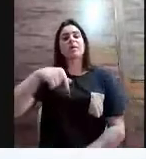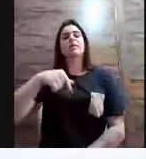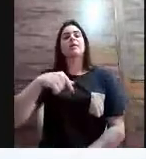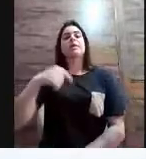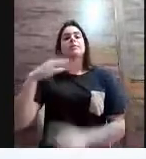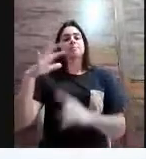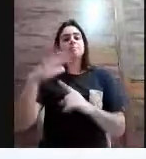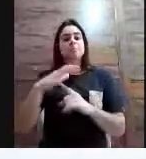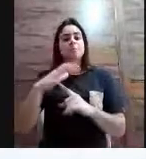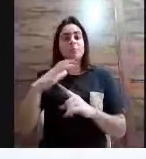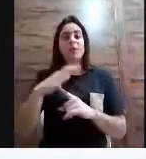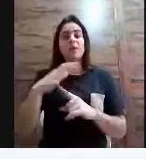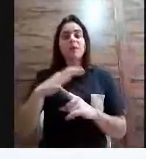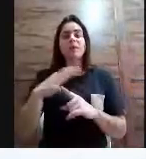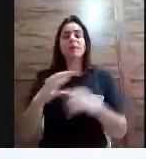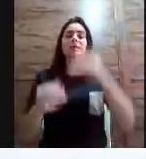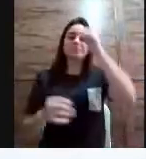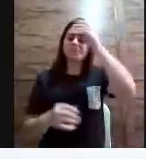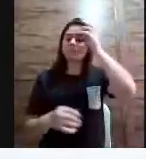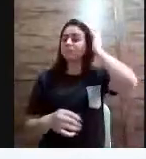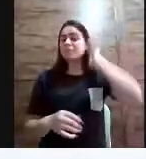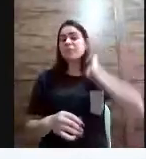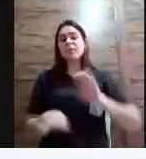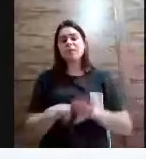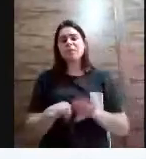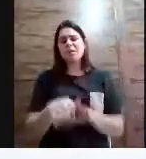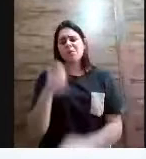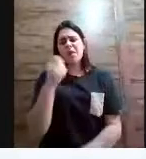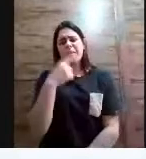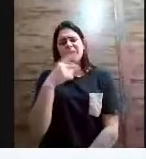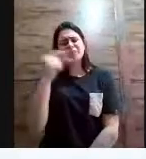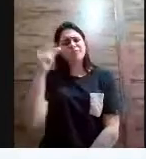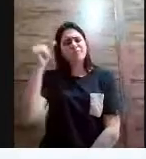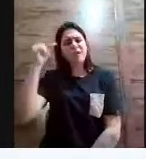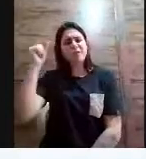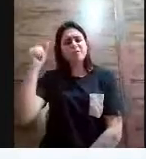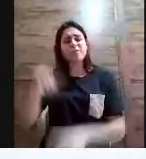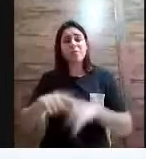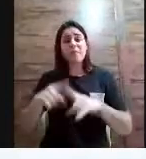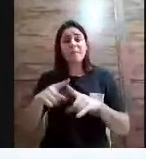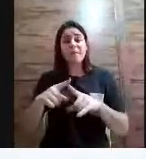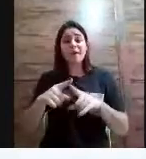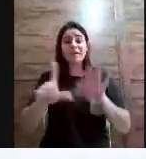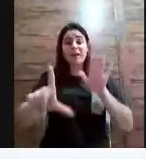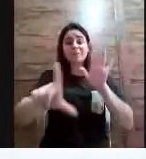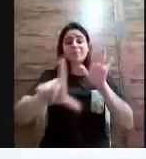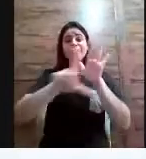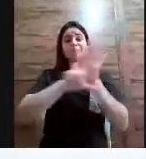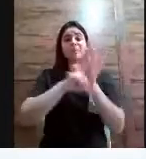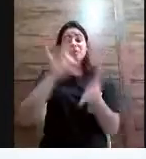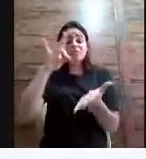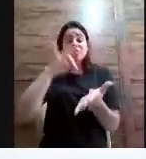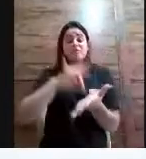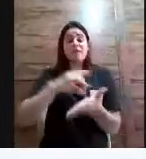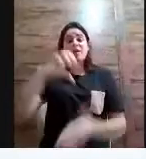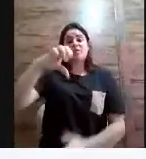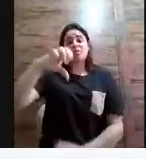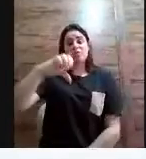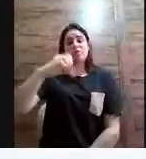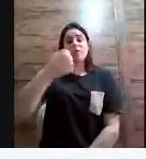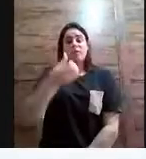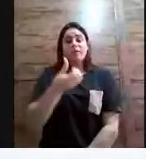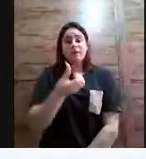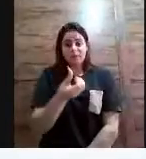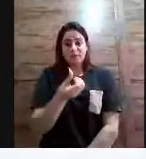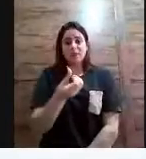famoso, mas a partir de 96 nós tivemos uma lei específica que o